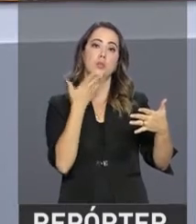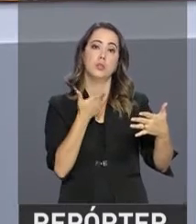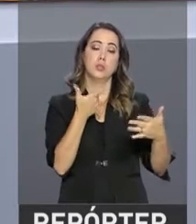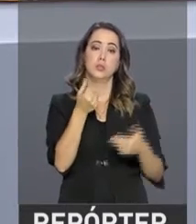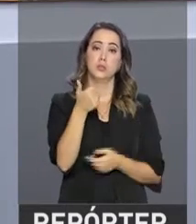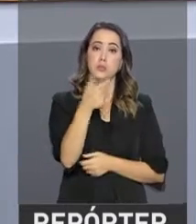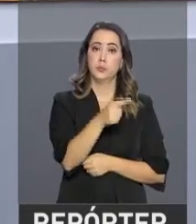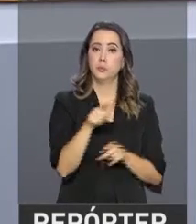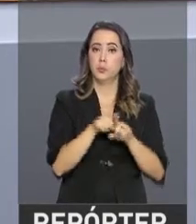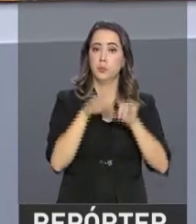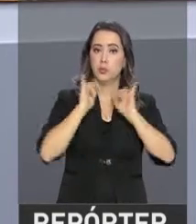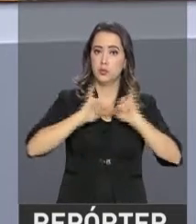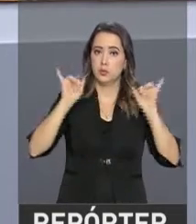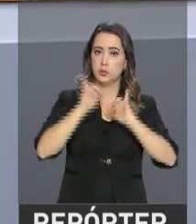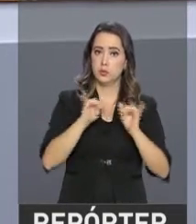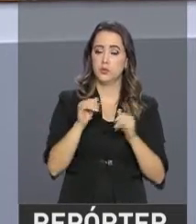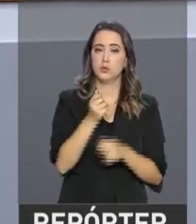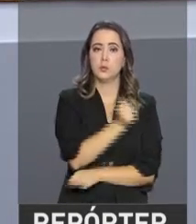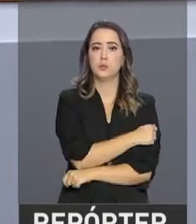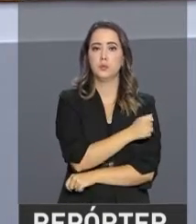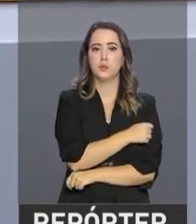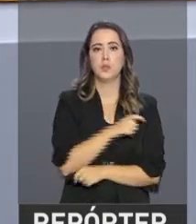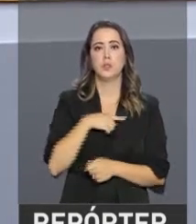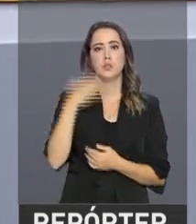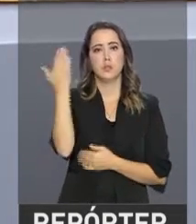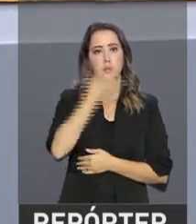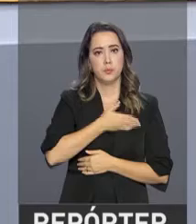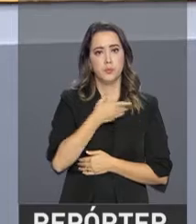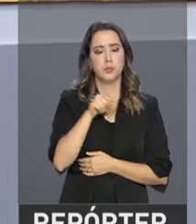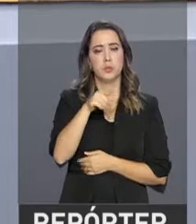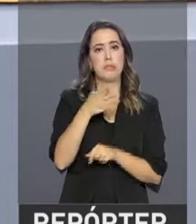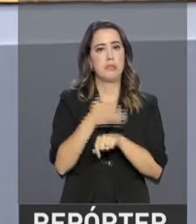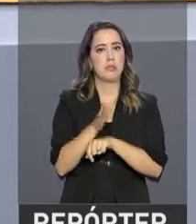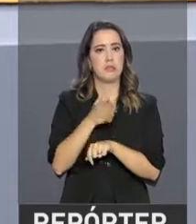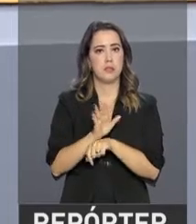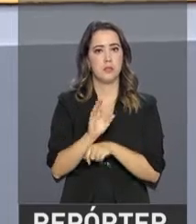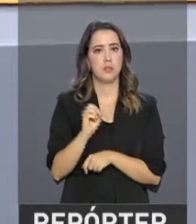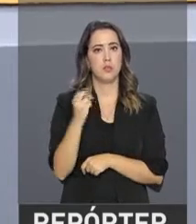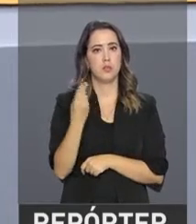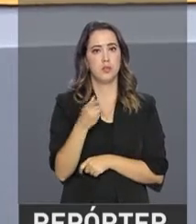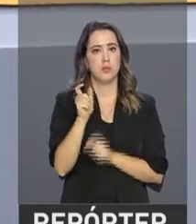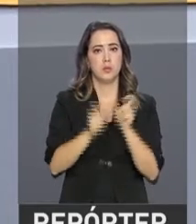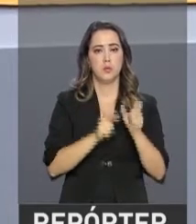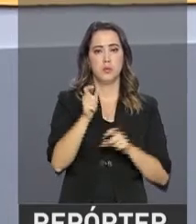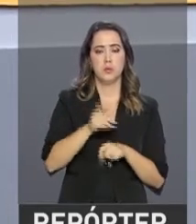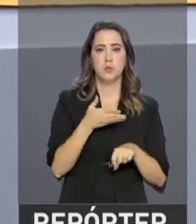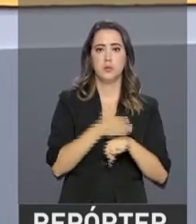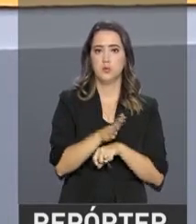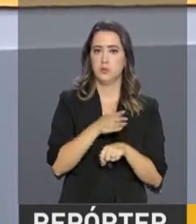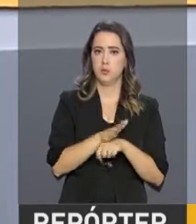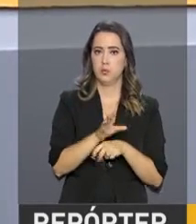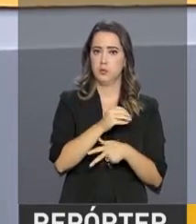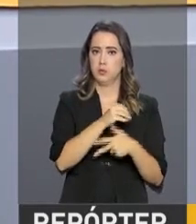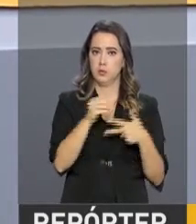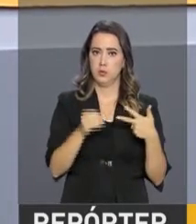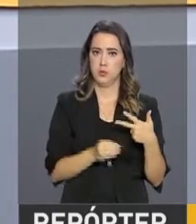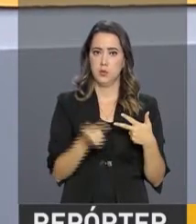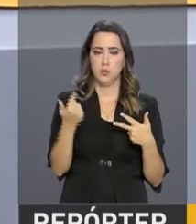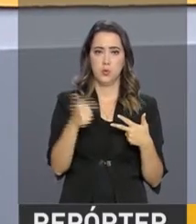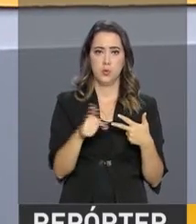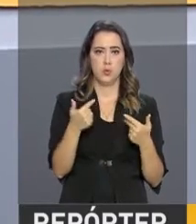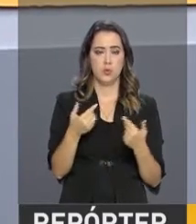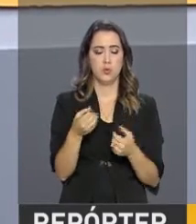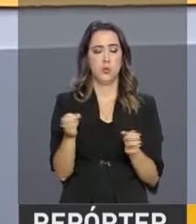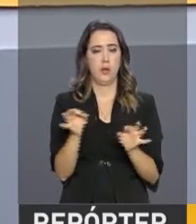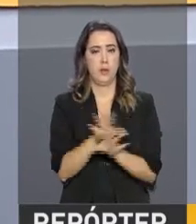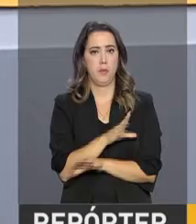também foi divulgado o resultado dos estudantes que fizeram o teste na condição de treineiros ou seja participantes que durante o exame ainda